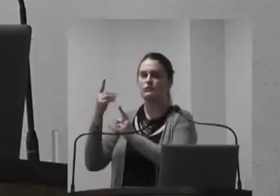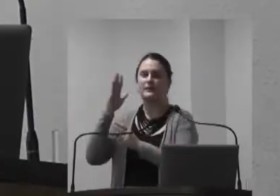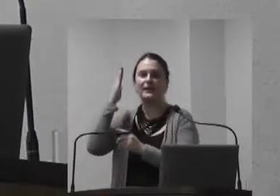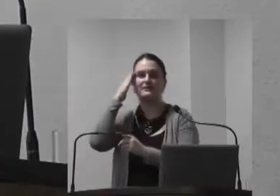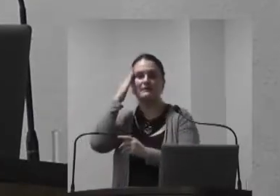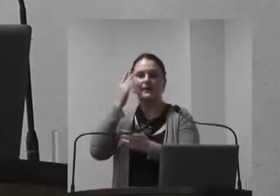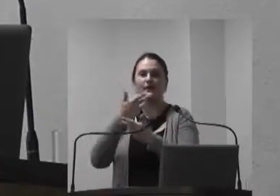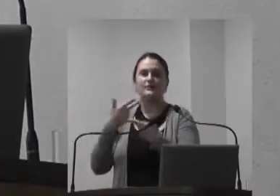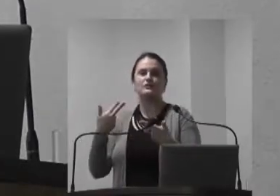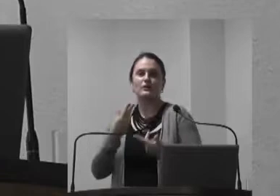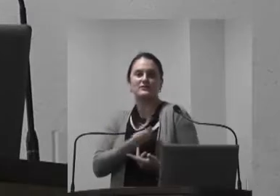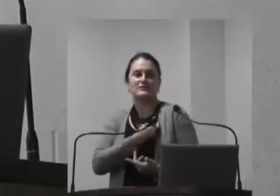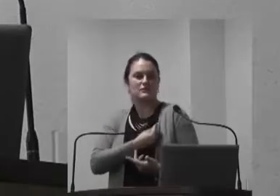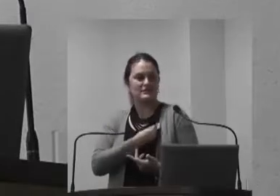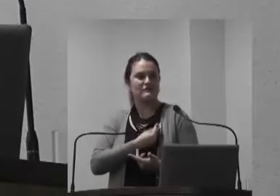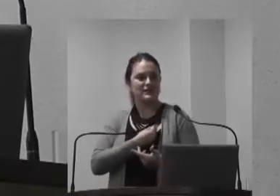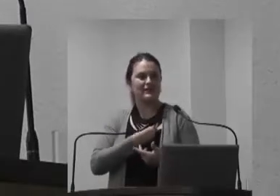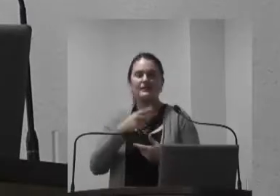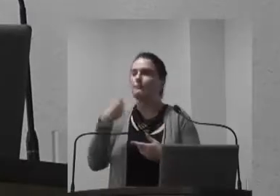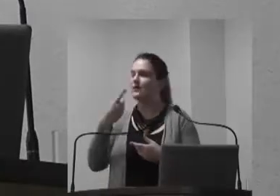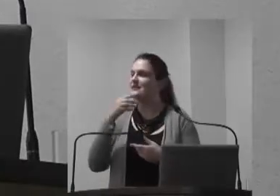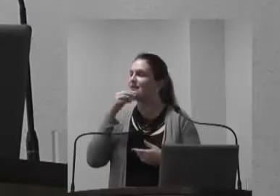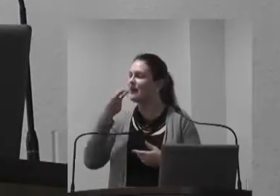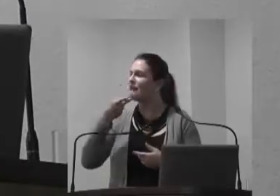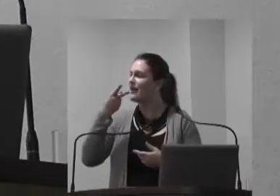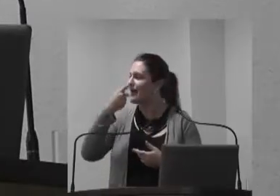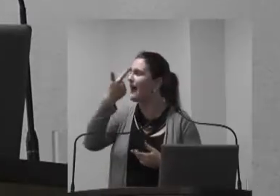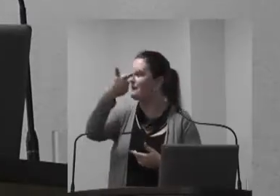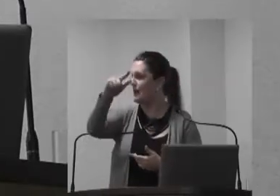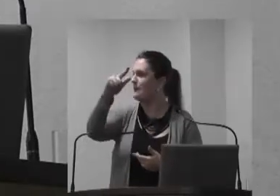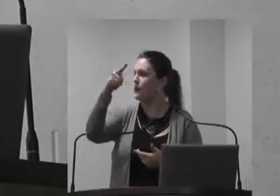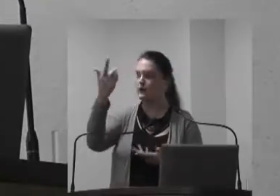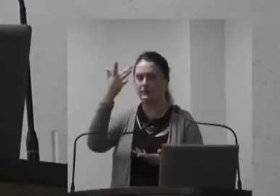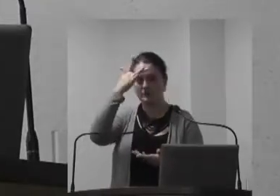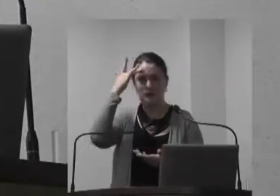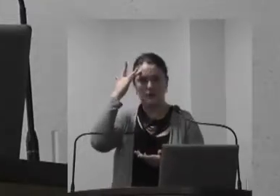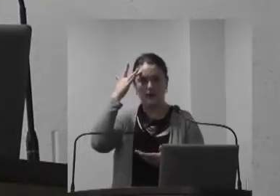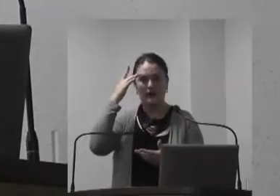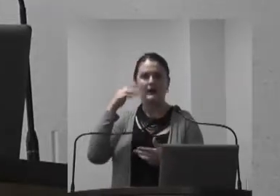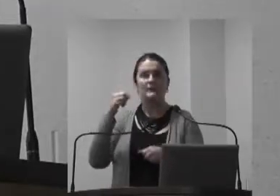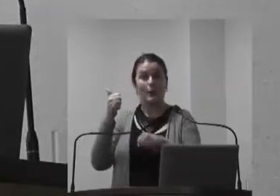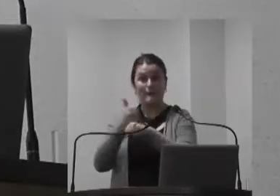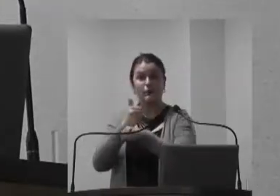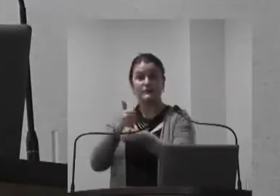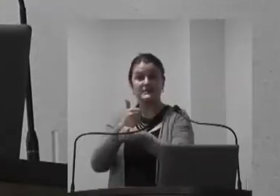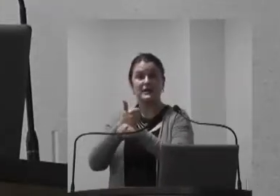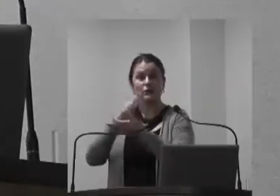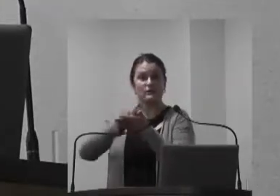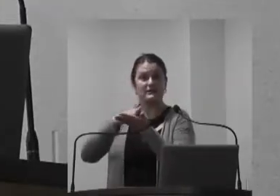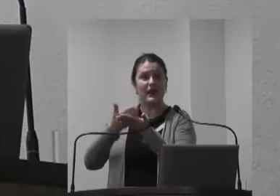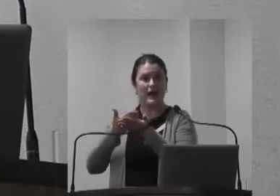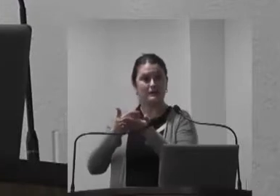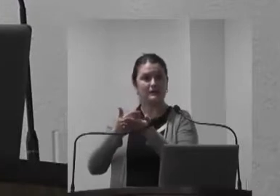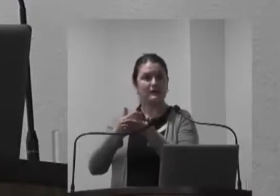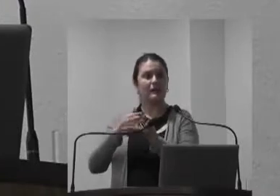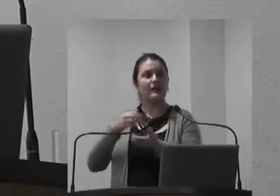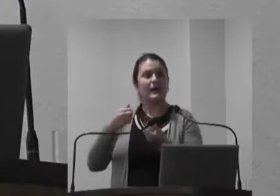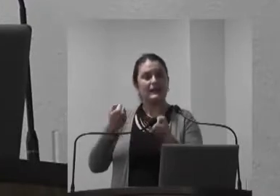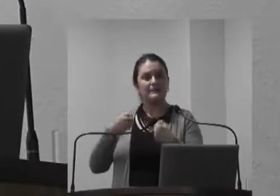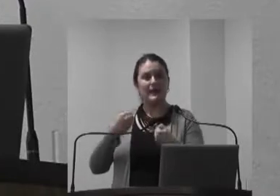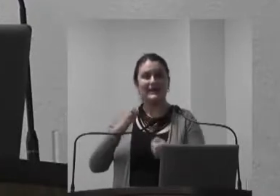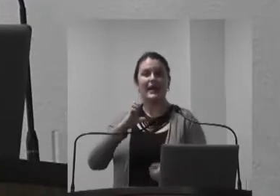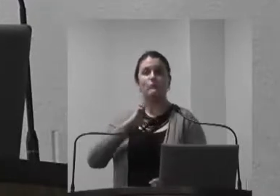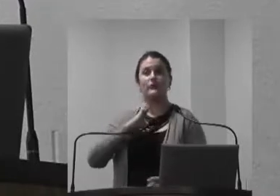pessoa junto para saber das coisas da nossa vida, depois ainda falar, né, para outra pessoa. Então, a profissão do